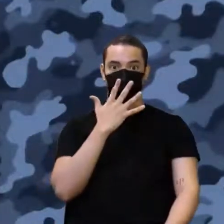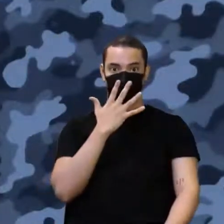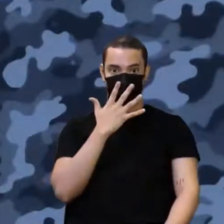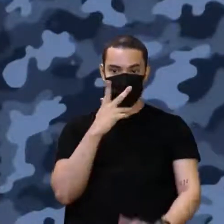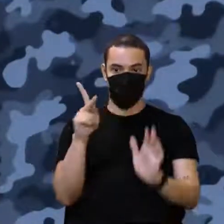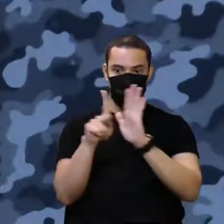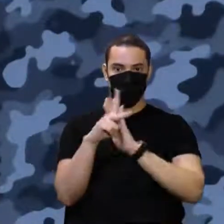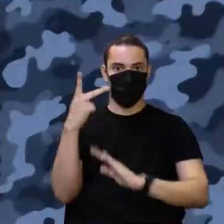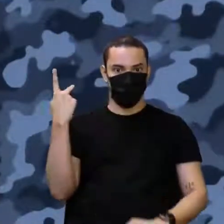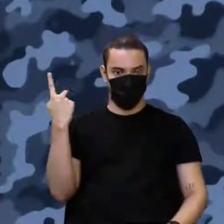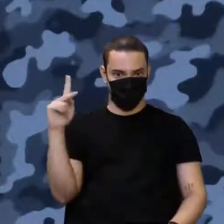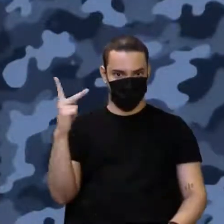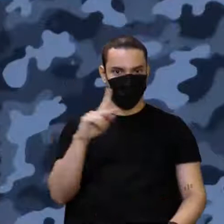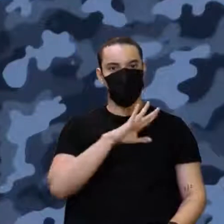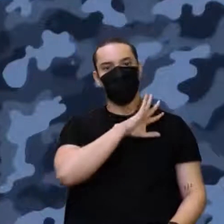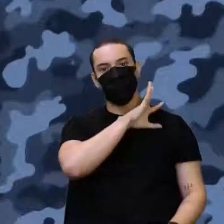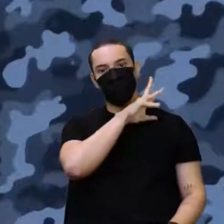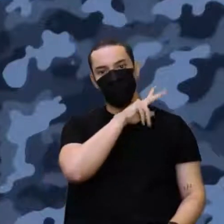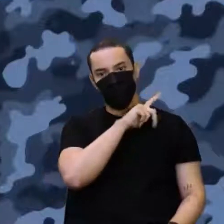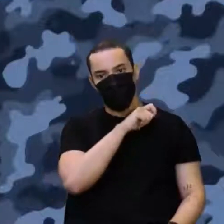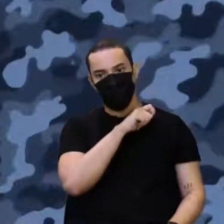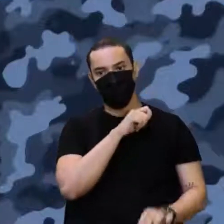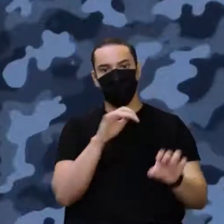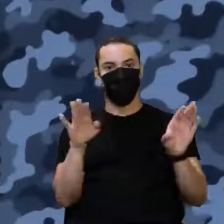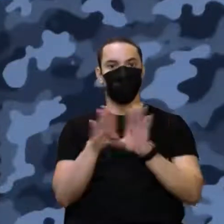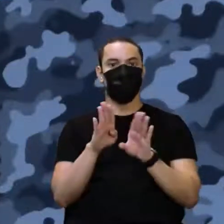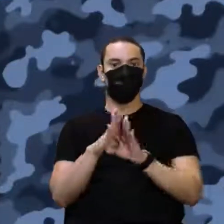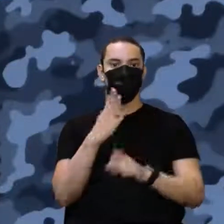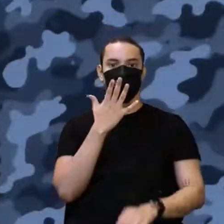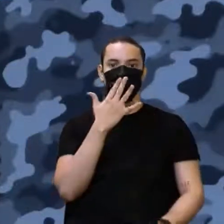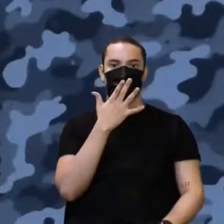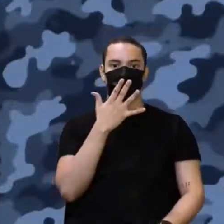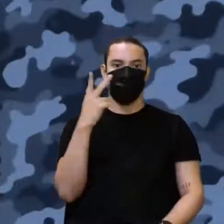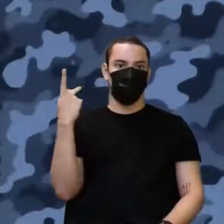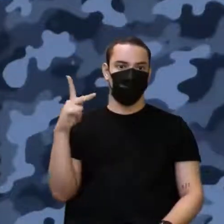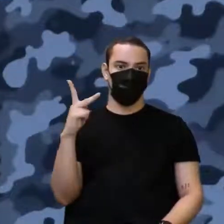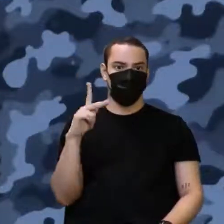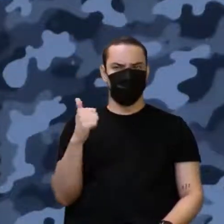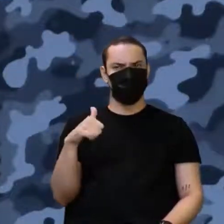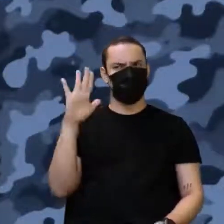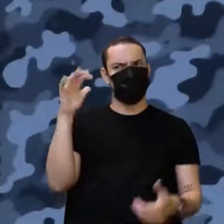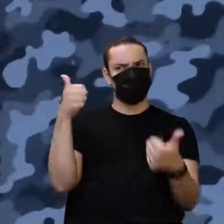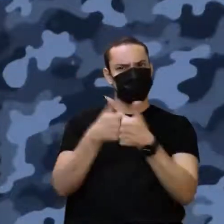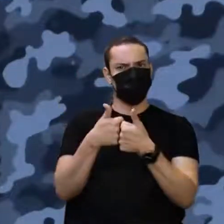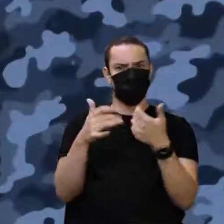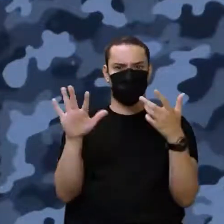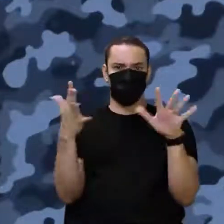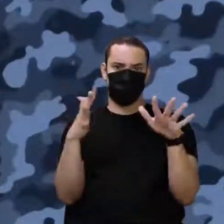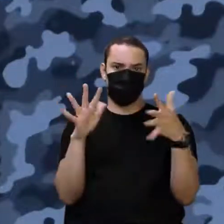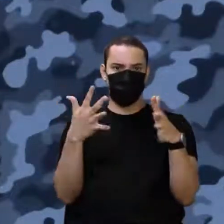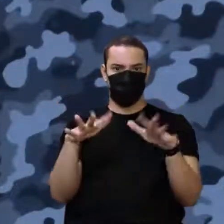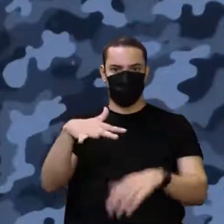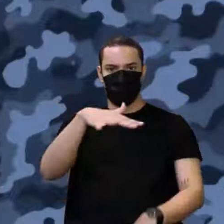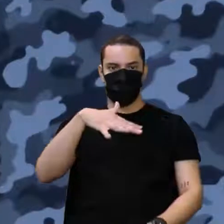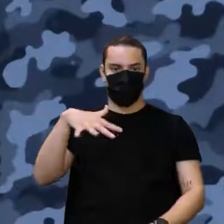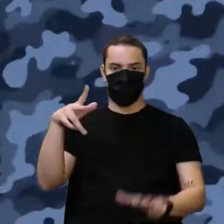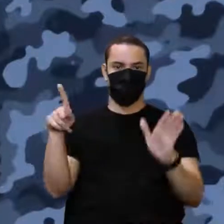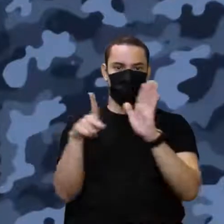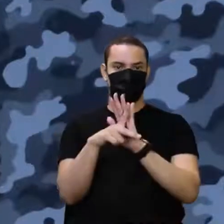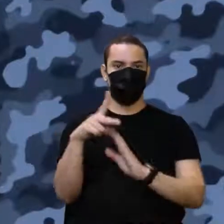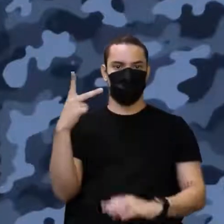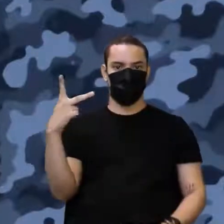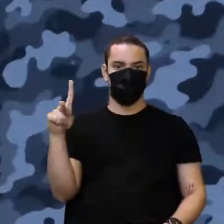coloração desse animal. E a coloração que chegou mais próxima do ambiente onde ele estava